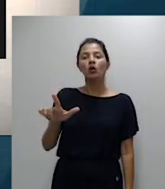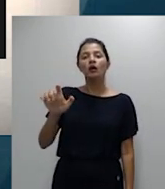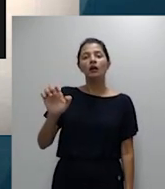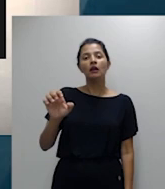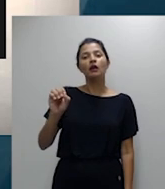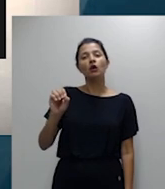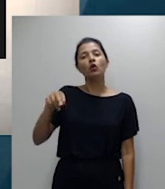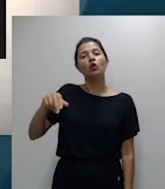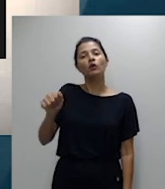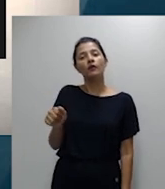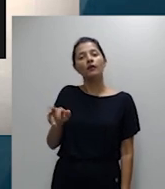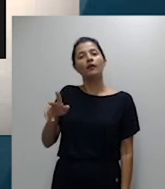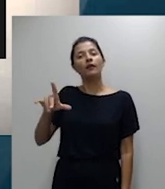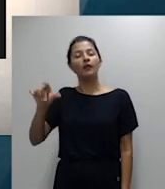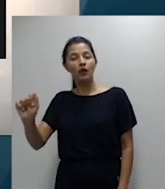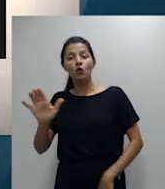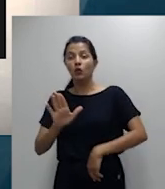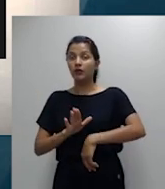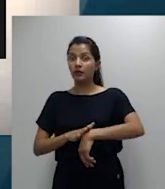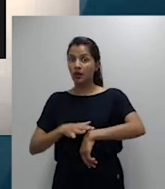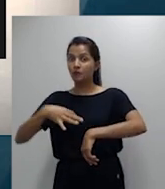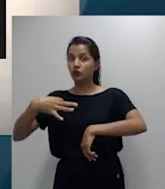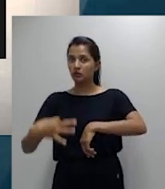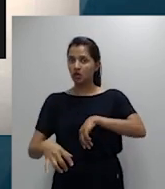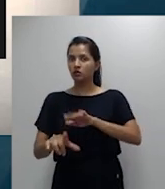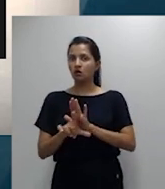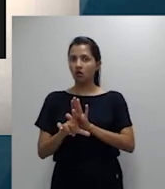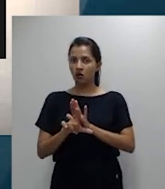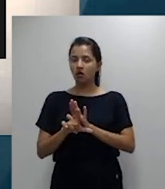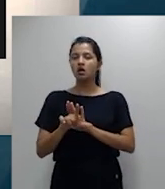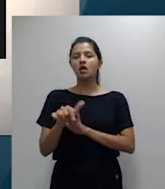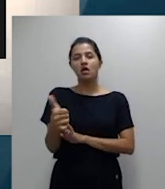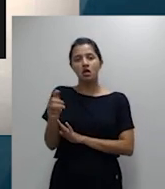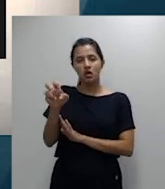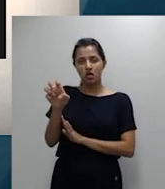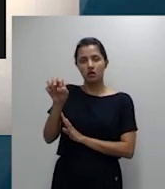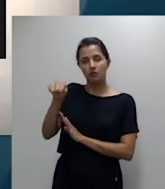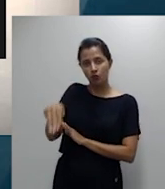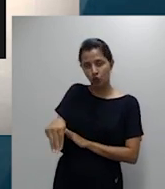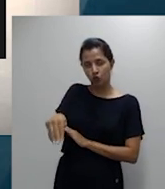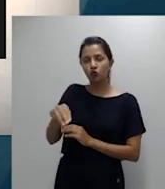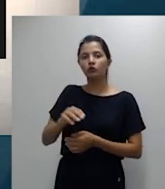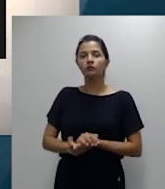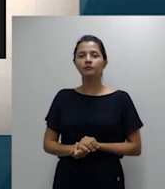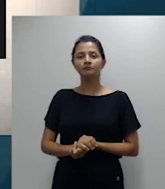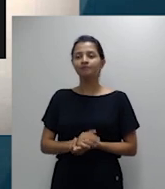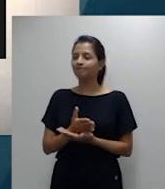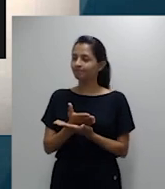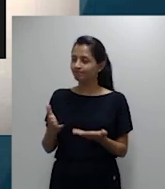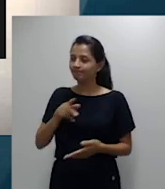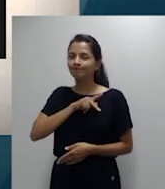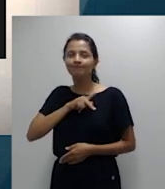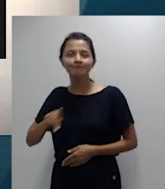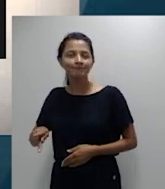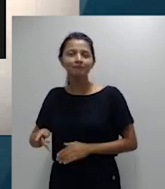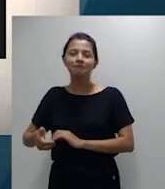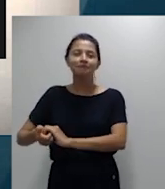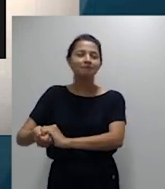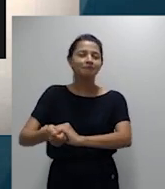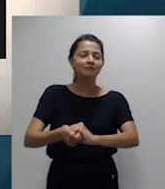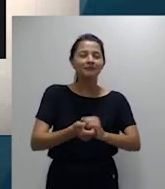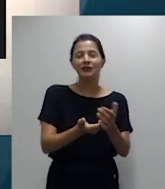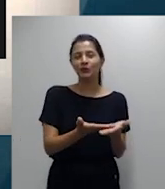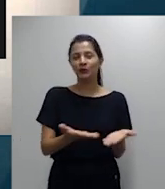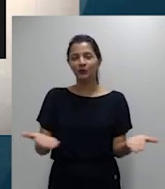o Camilo prazo regimental de 15 minutos só Presidente saudou a todos na sua